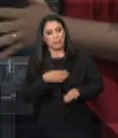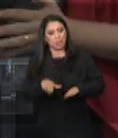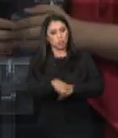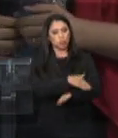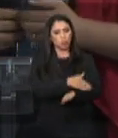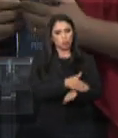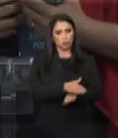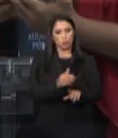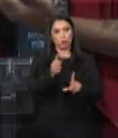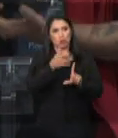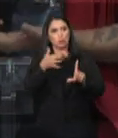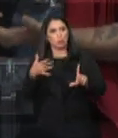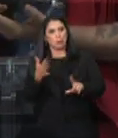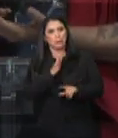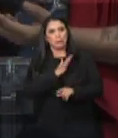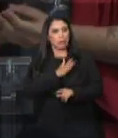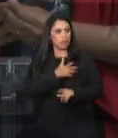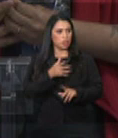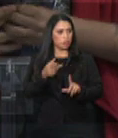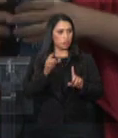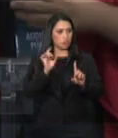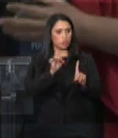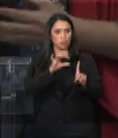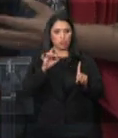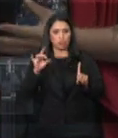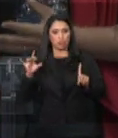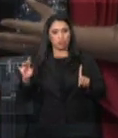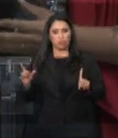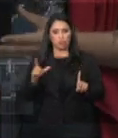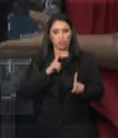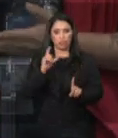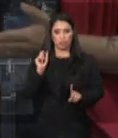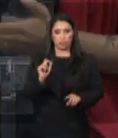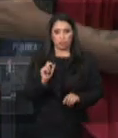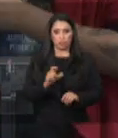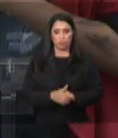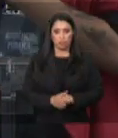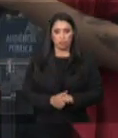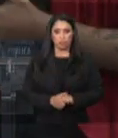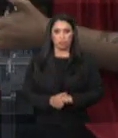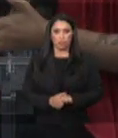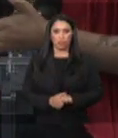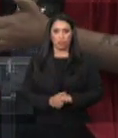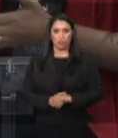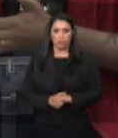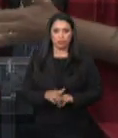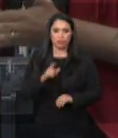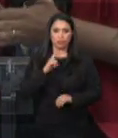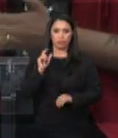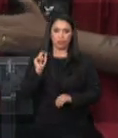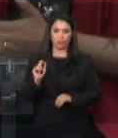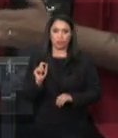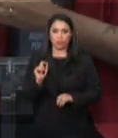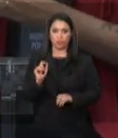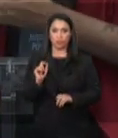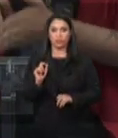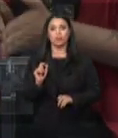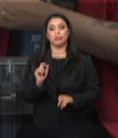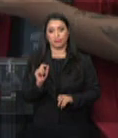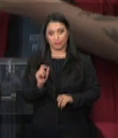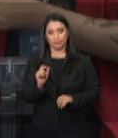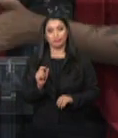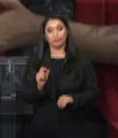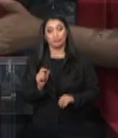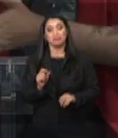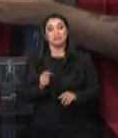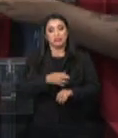lgbtfobia a violência contra as pessoas com agravo de saúde mental precisam ser destruídas sem enfrentar o